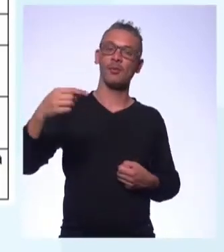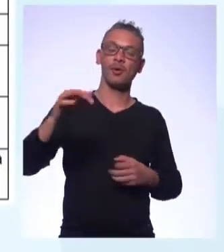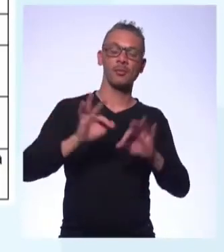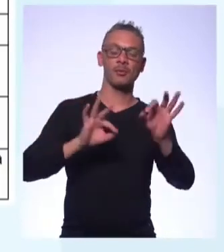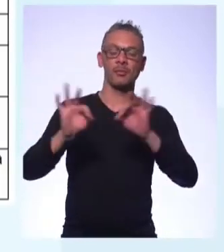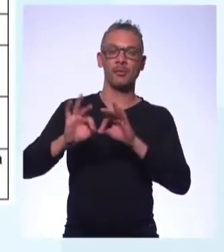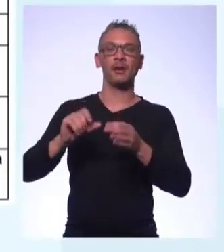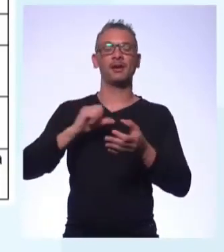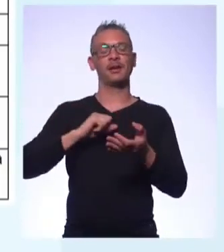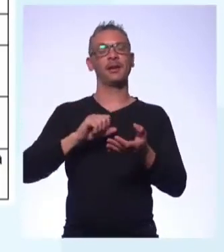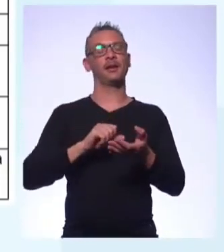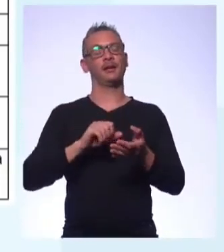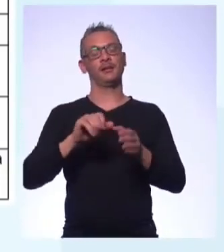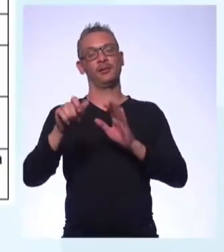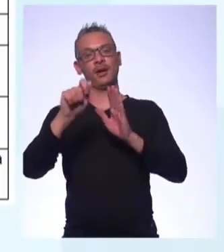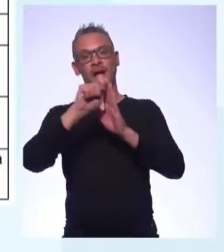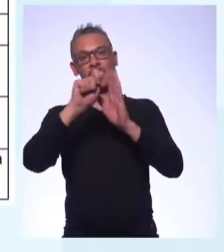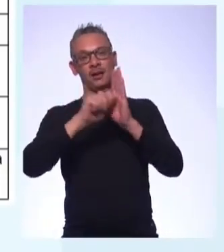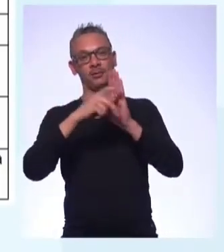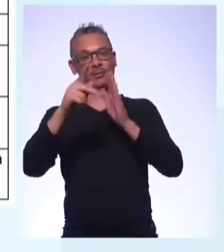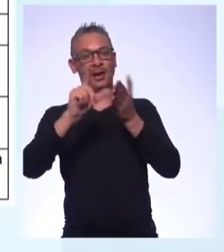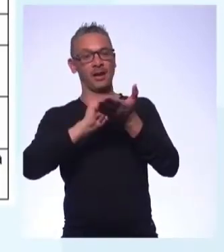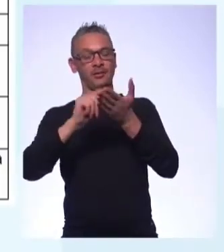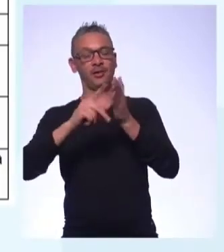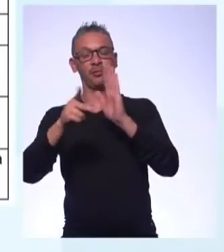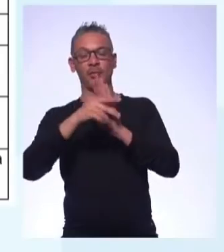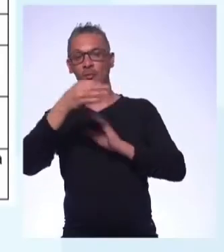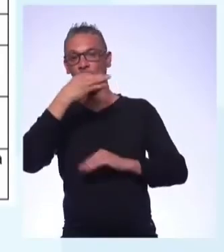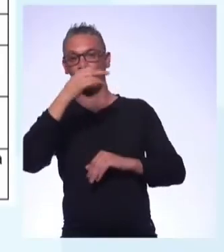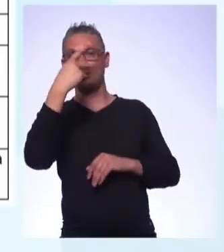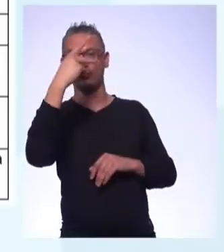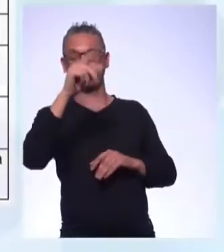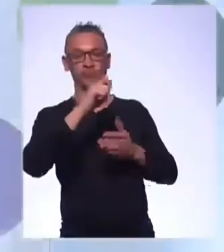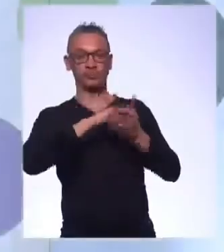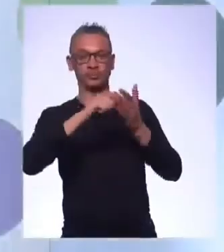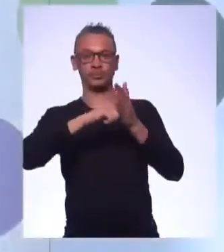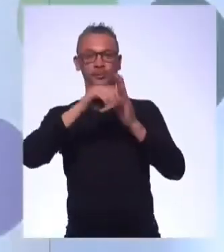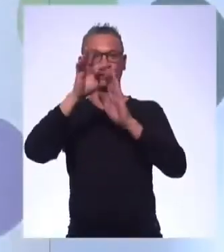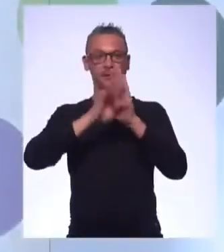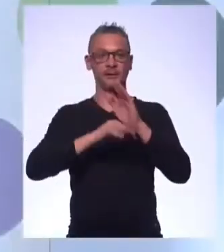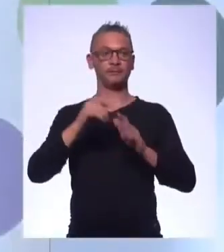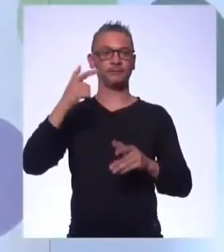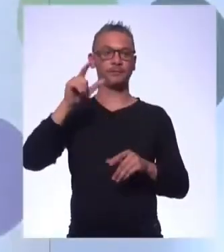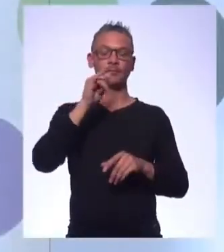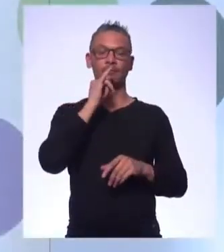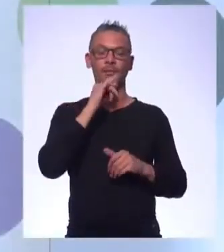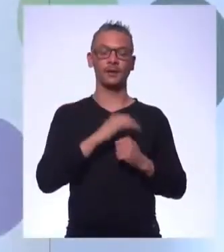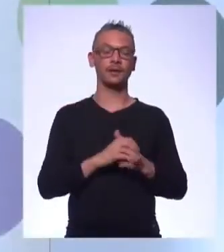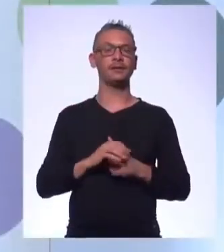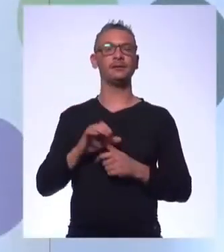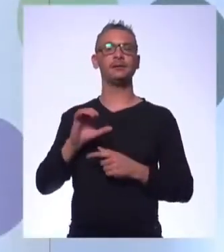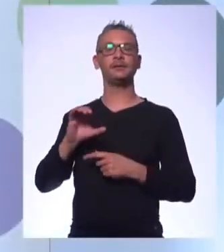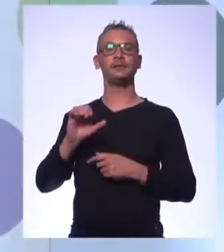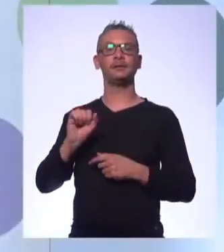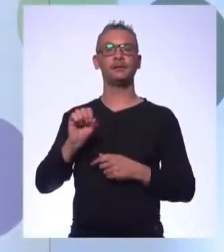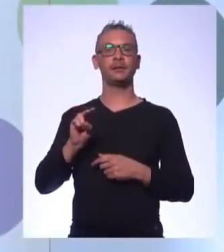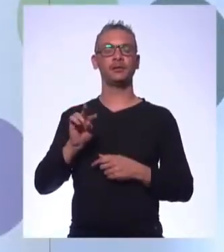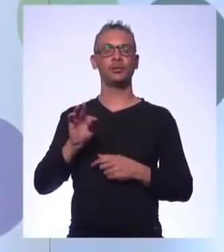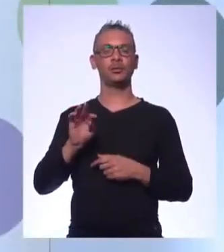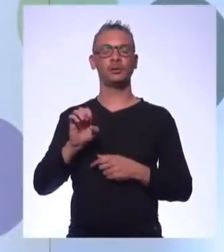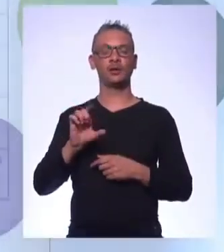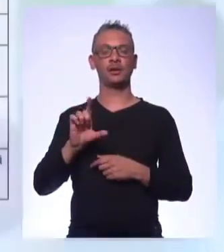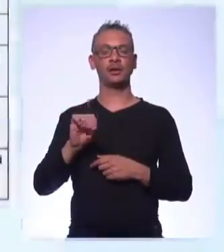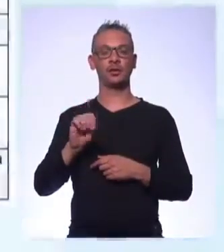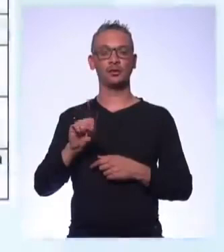artigos de opinião de vocês, para as redações dissertativas, não é? Vou ler mais uma aqui, ó. Ser cauteloso, evitar